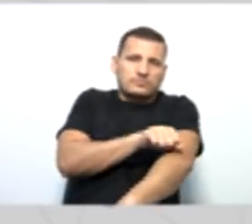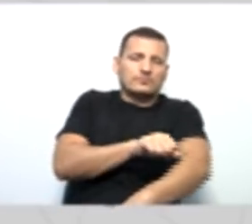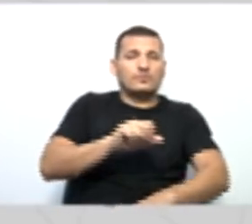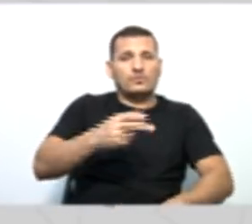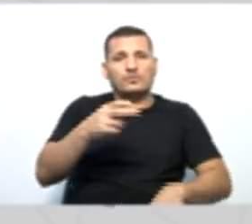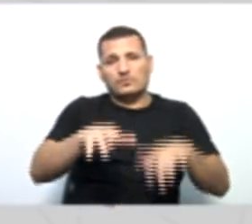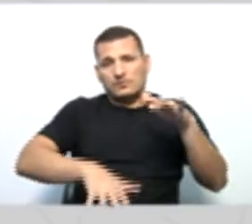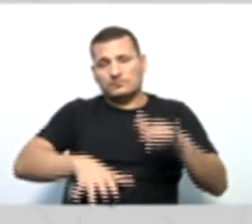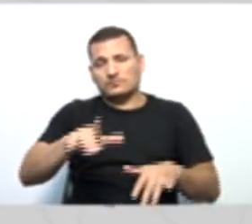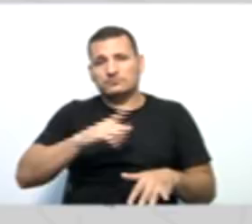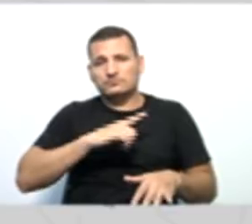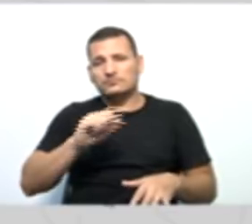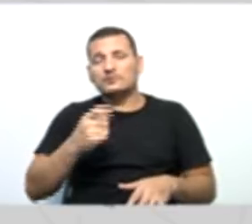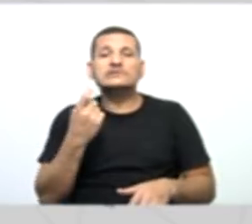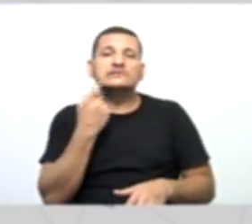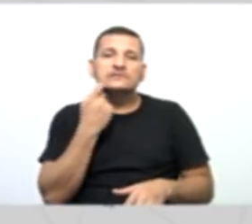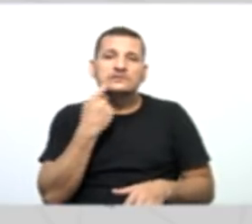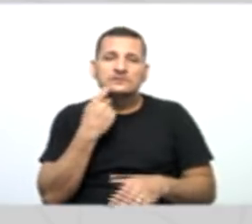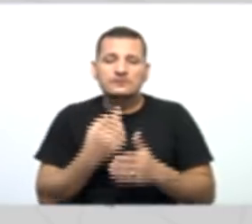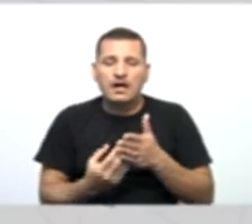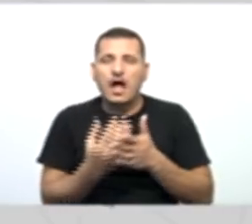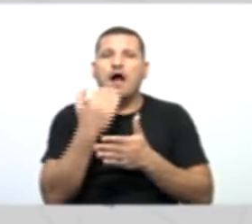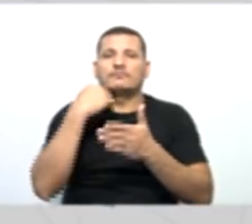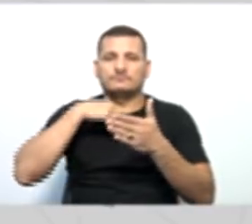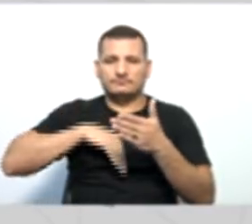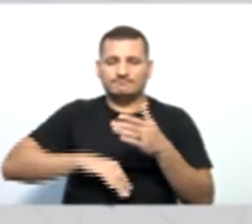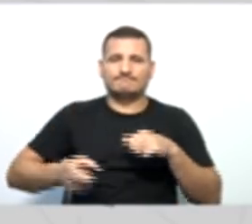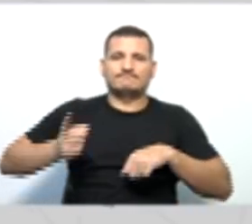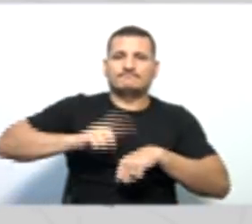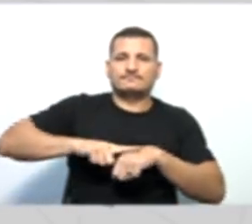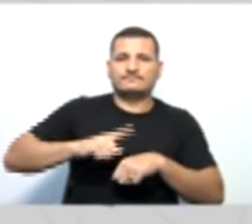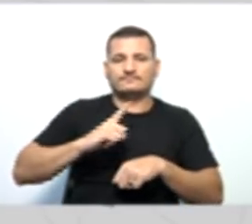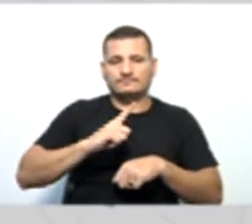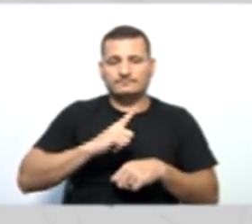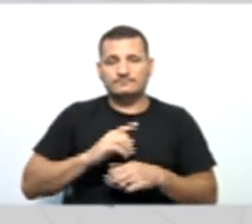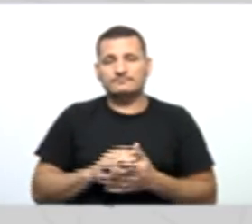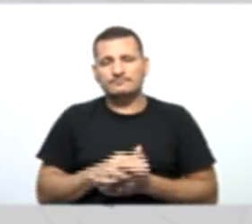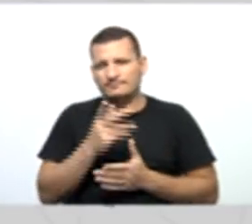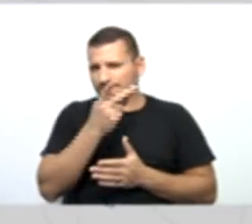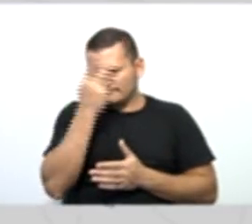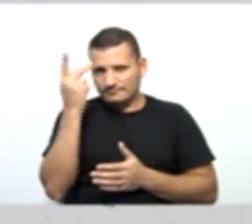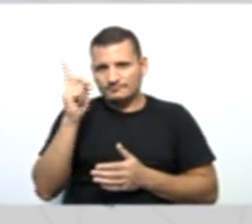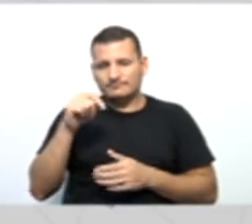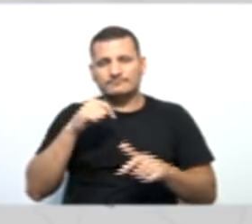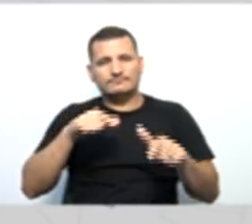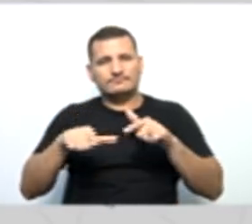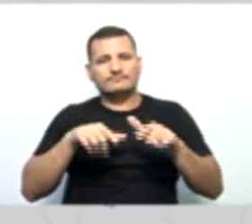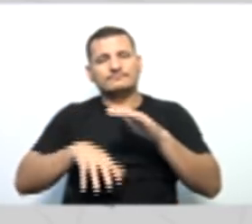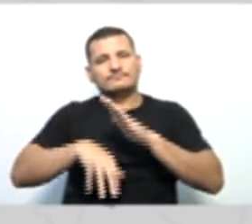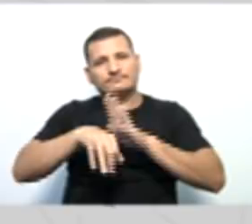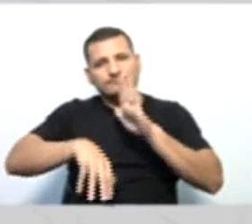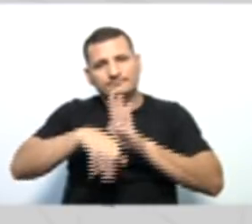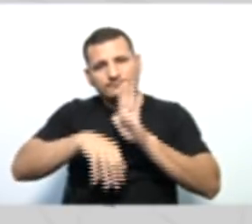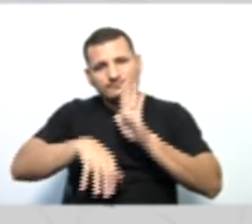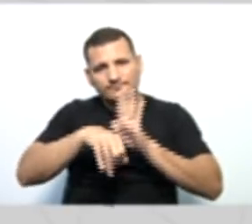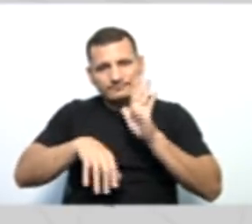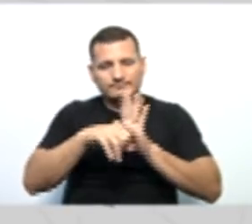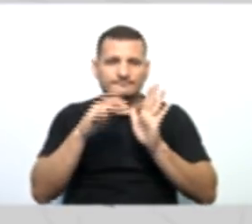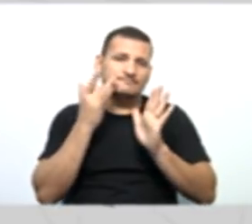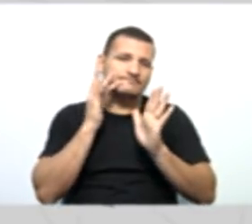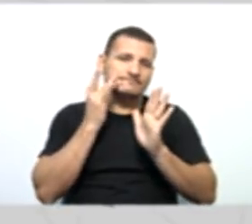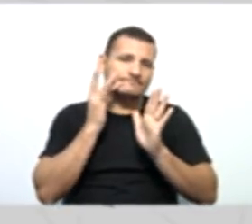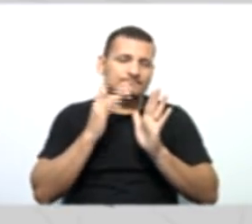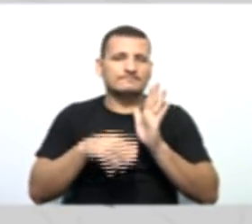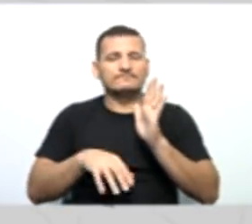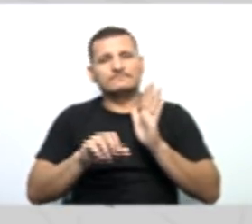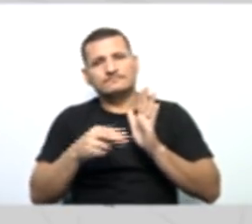vezes até engolindo, quando você come um peixe também que tem mercúrio. Ocorre com trabalhadores que lidam com extração de minério ou fabricação